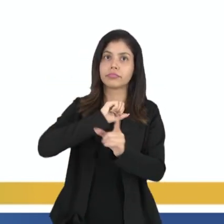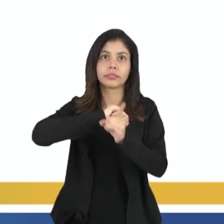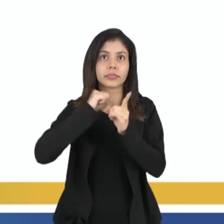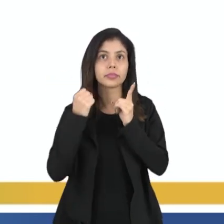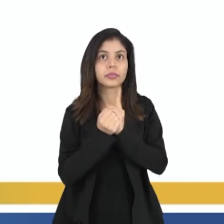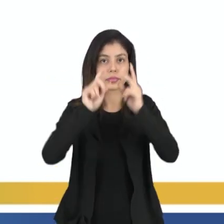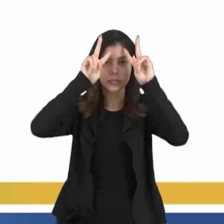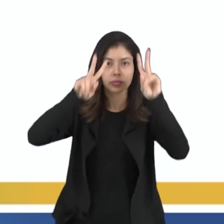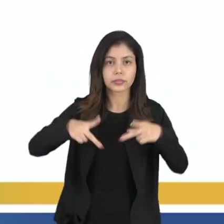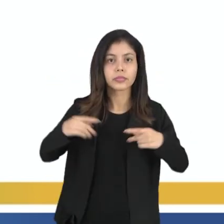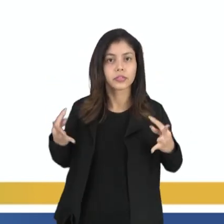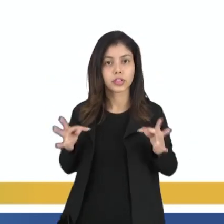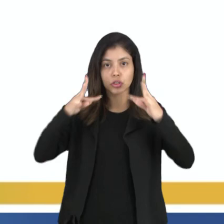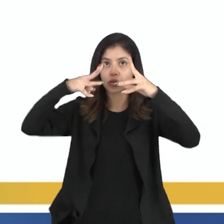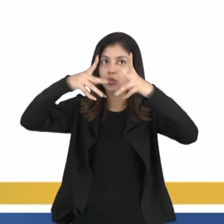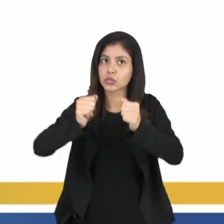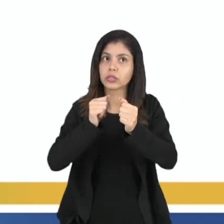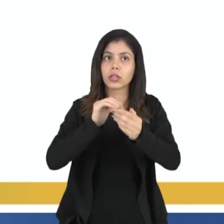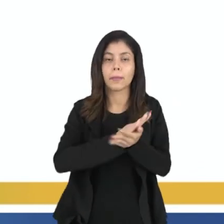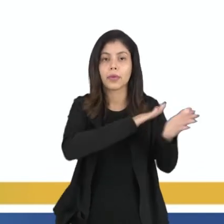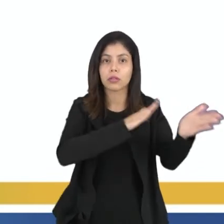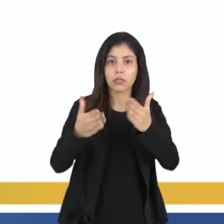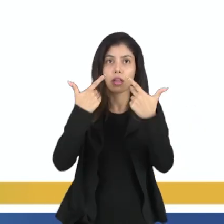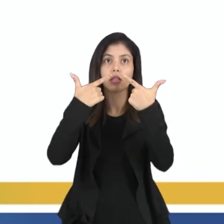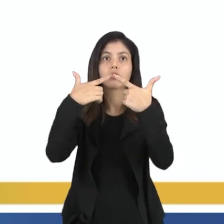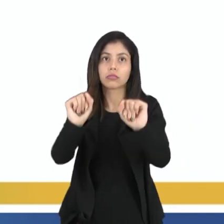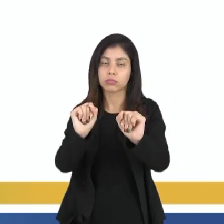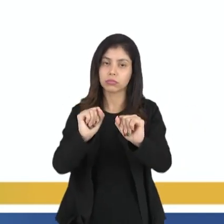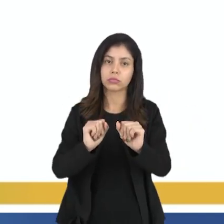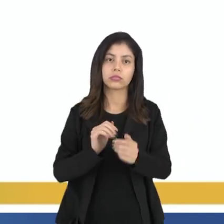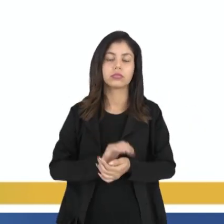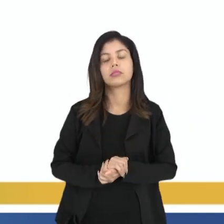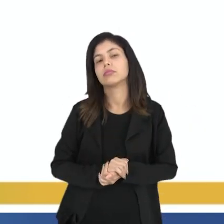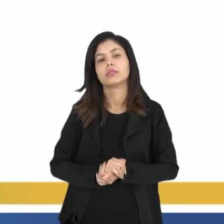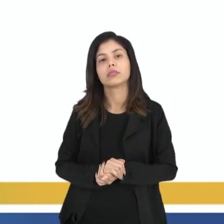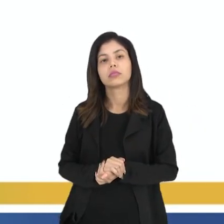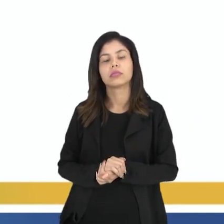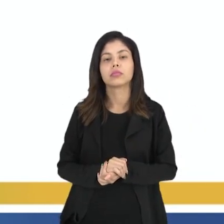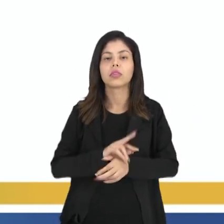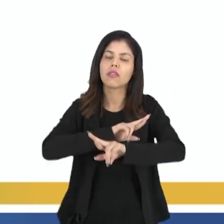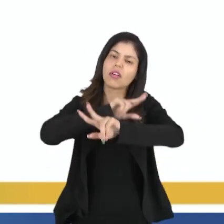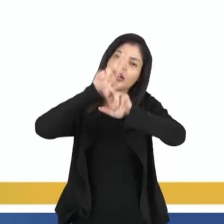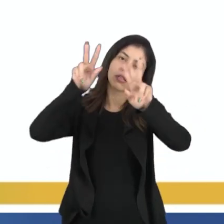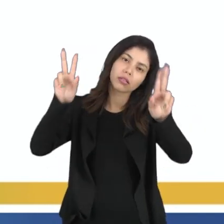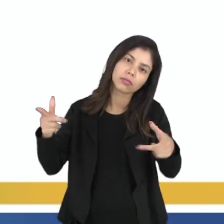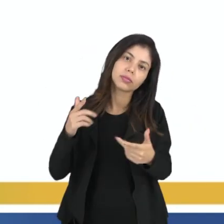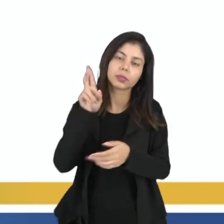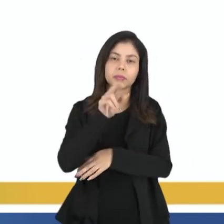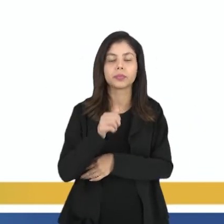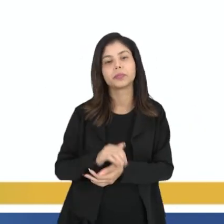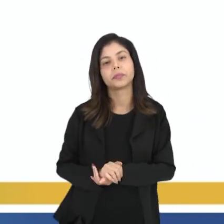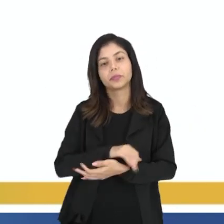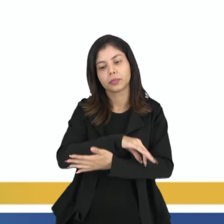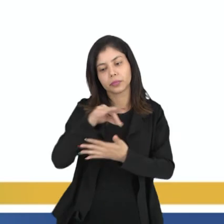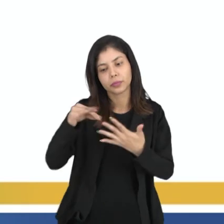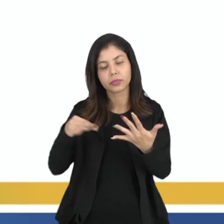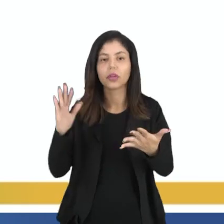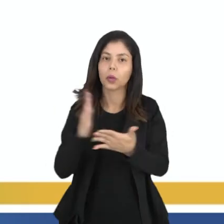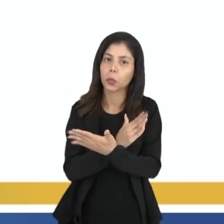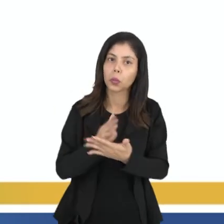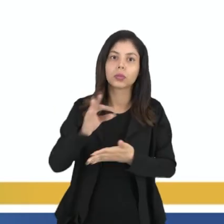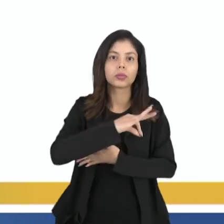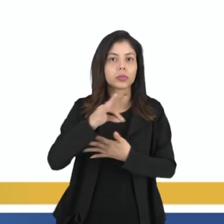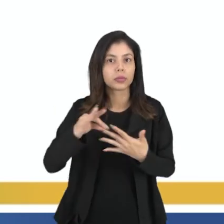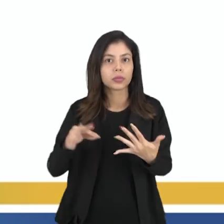das sociedades humanas e, a partir daí, nós temos menção a vários elementos, aliás,